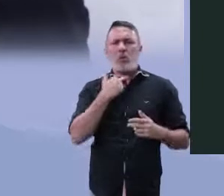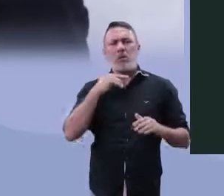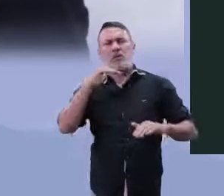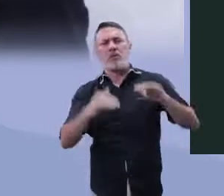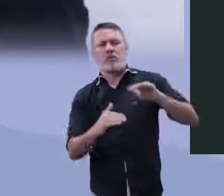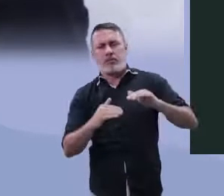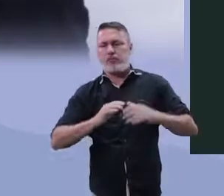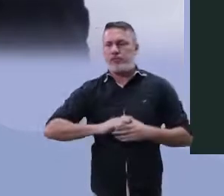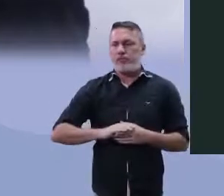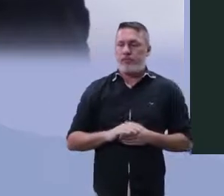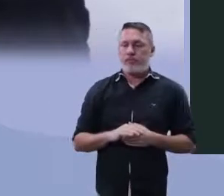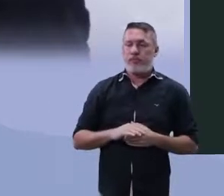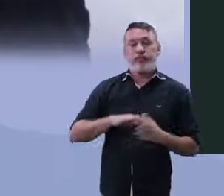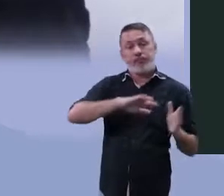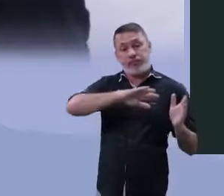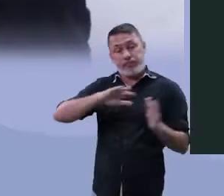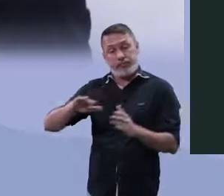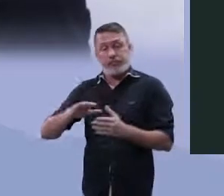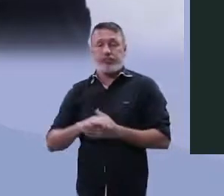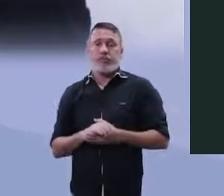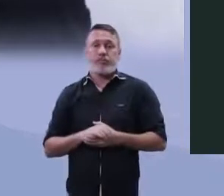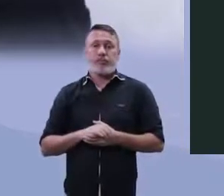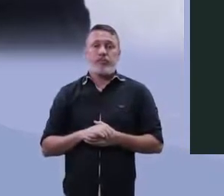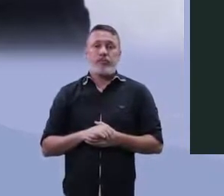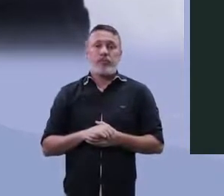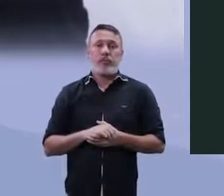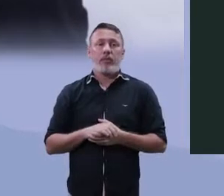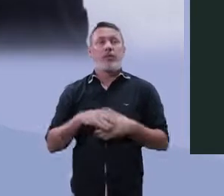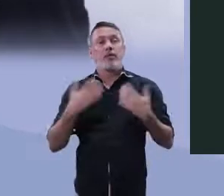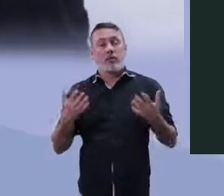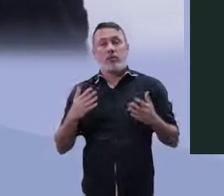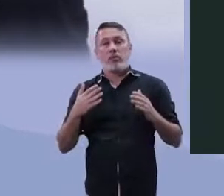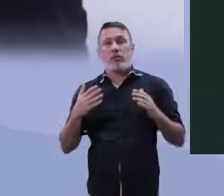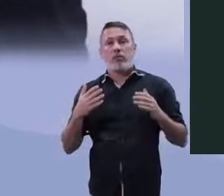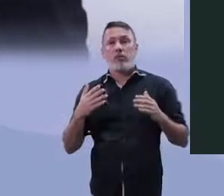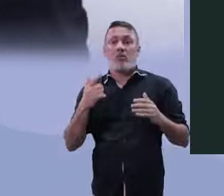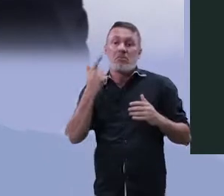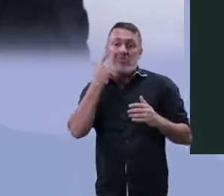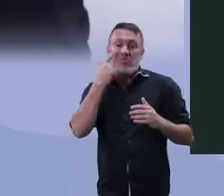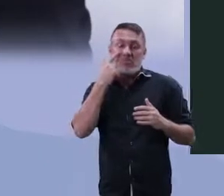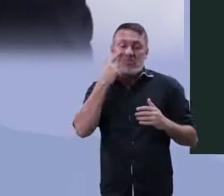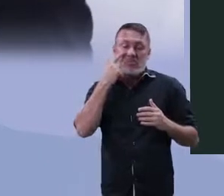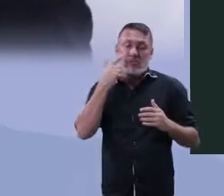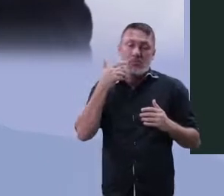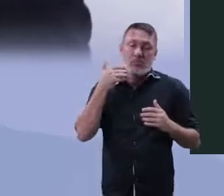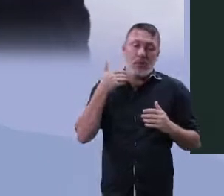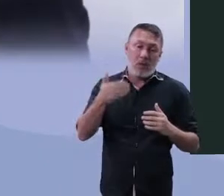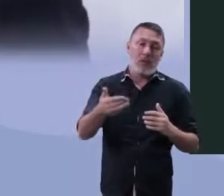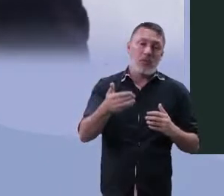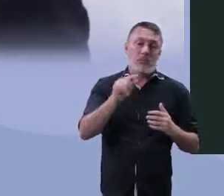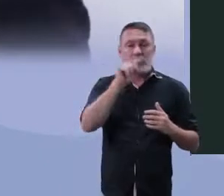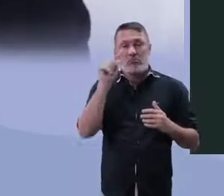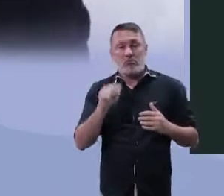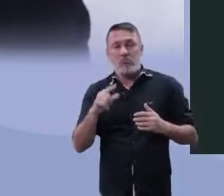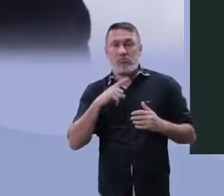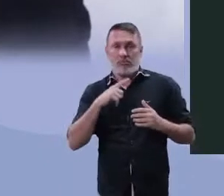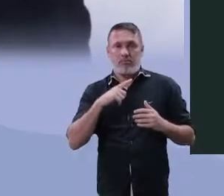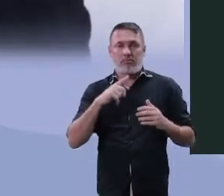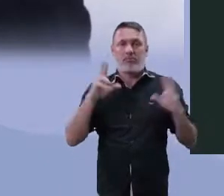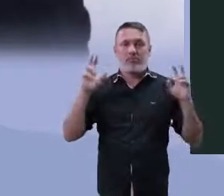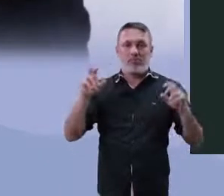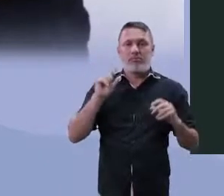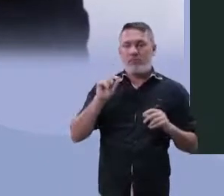seja, você tem na presidência, tinha, né, pelo menos até dia 20 de janeiro, ele estará lá. Né? A não ser que aconteça um terremoto e